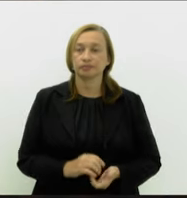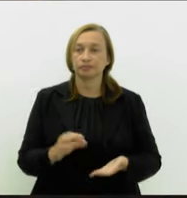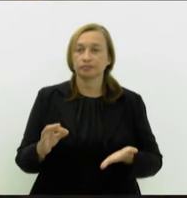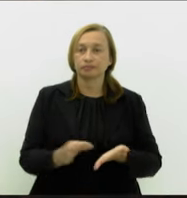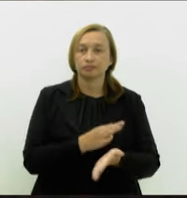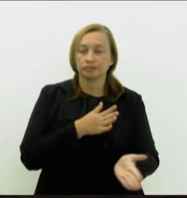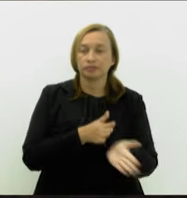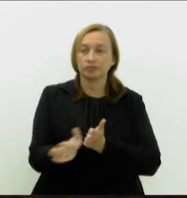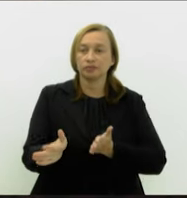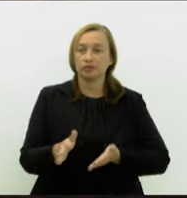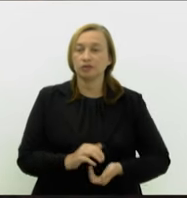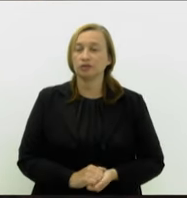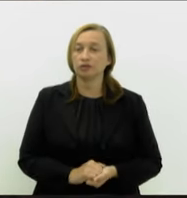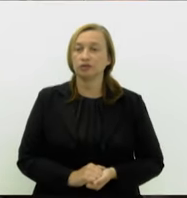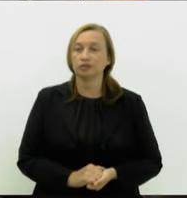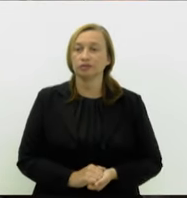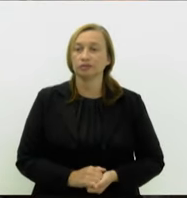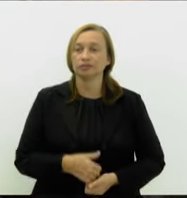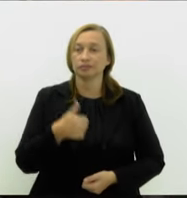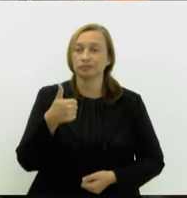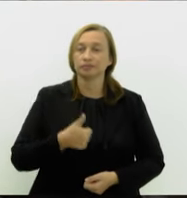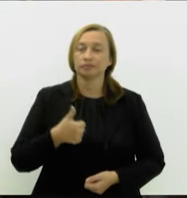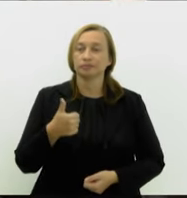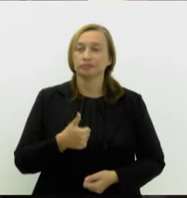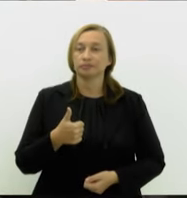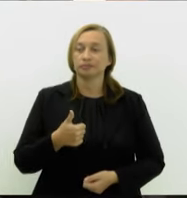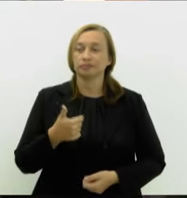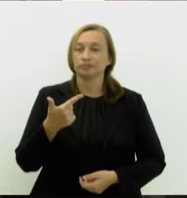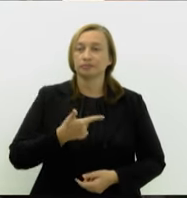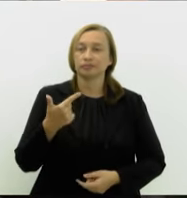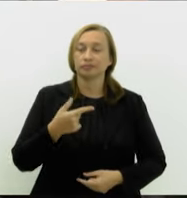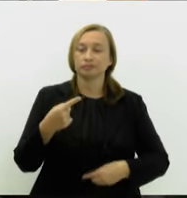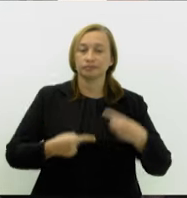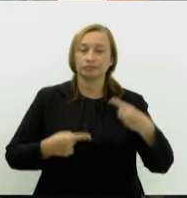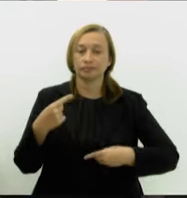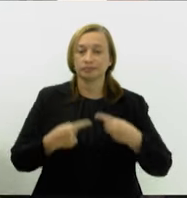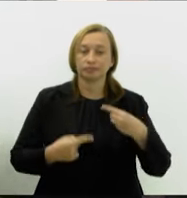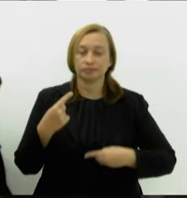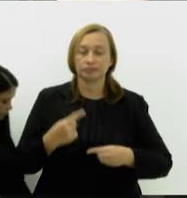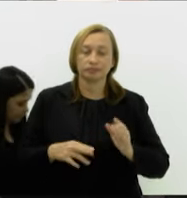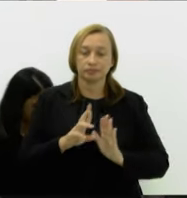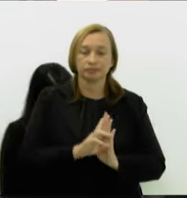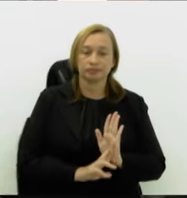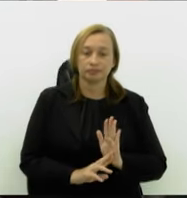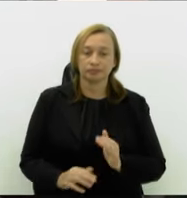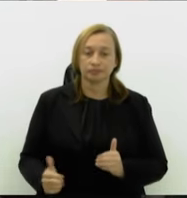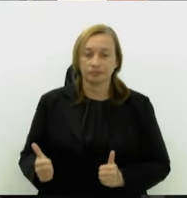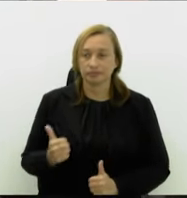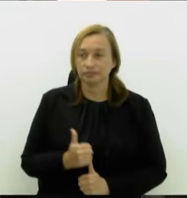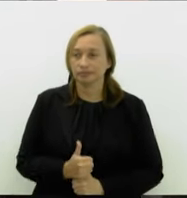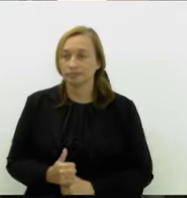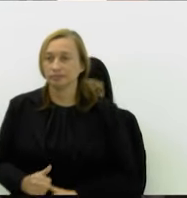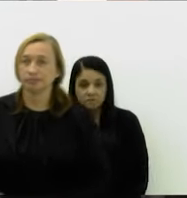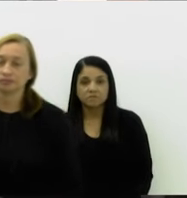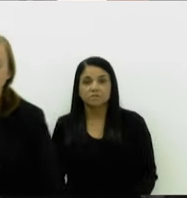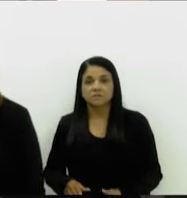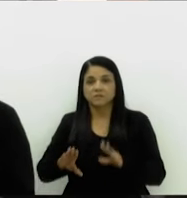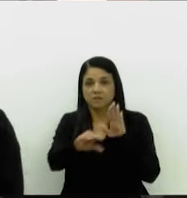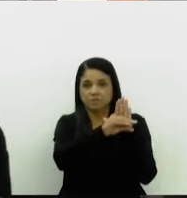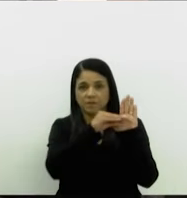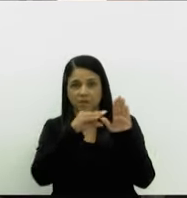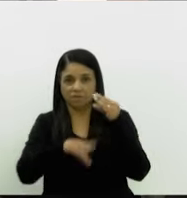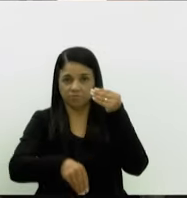autógrafo. Em tramitação ordinária, em segunda discussão, redação do vencido, assim